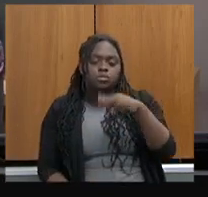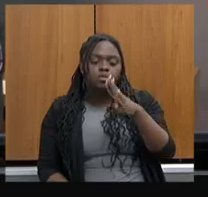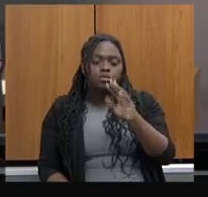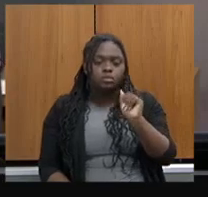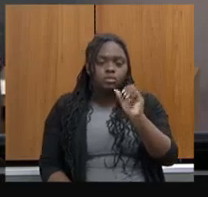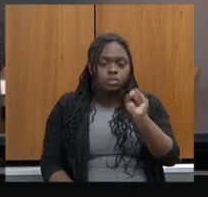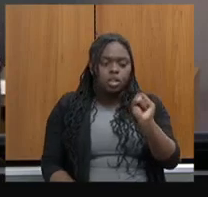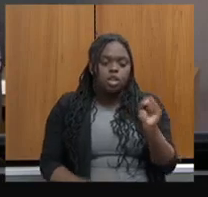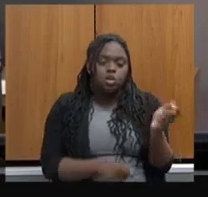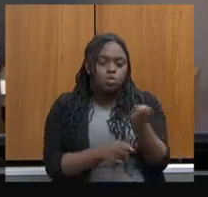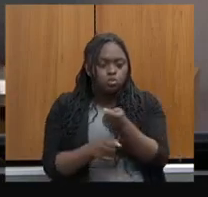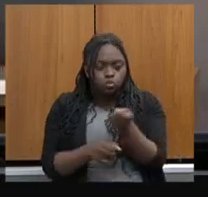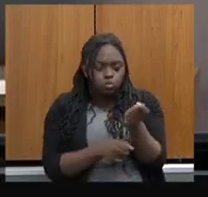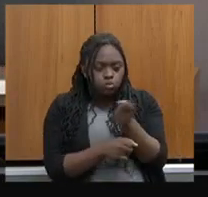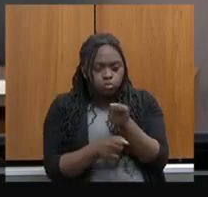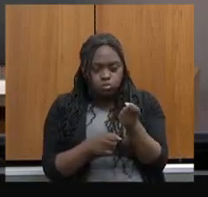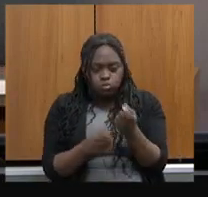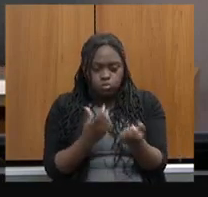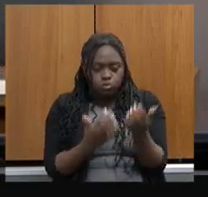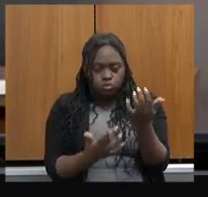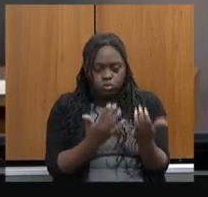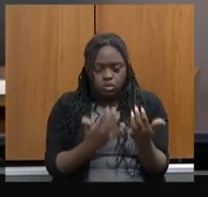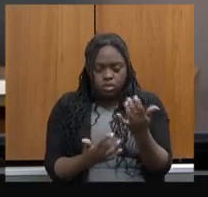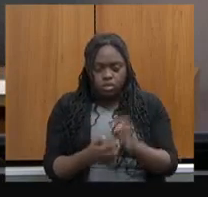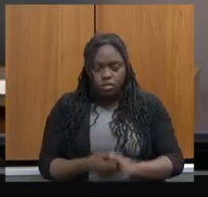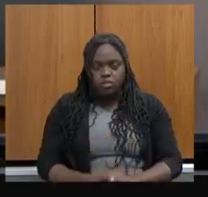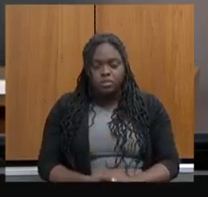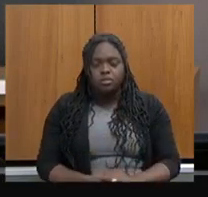normativas internacionais próximo